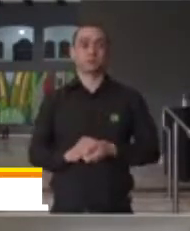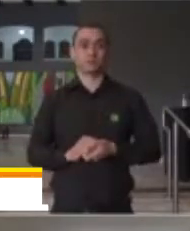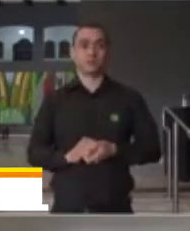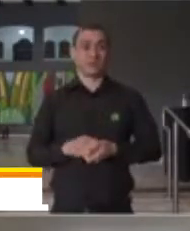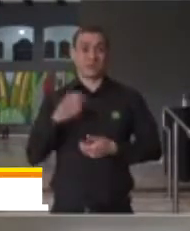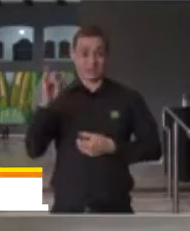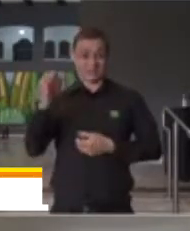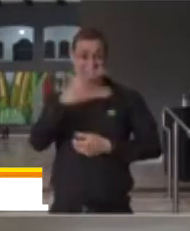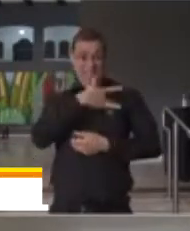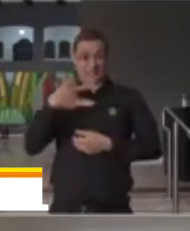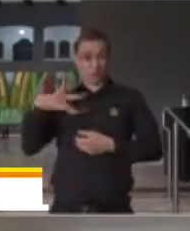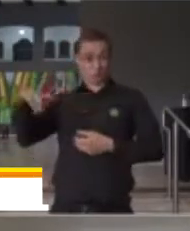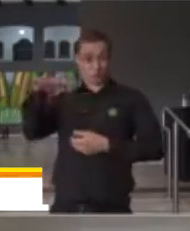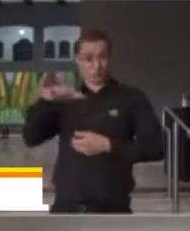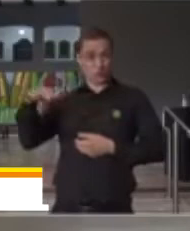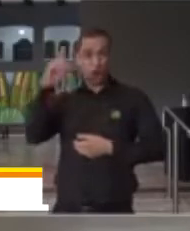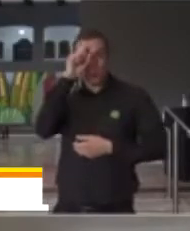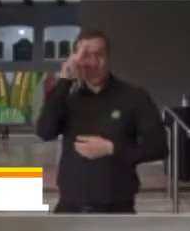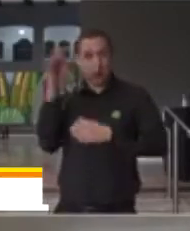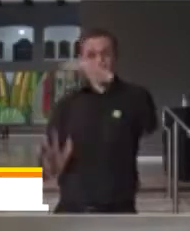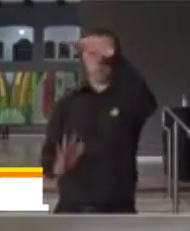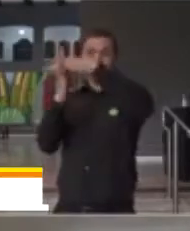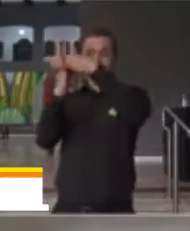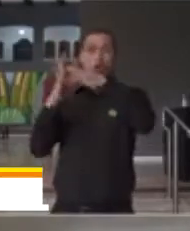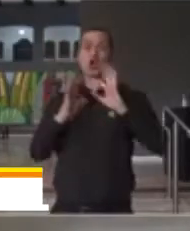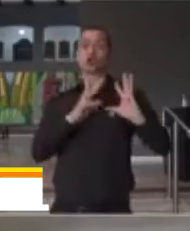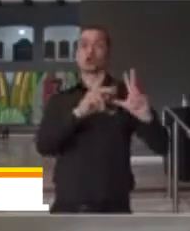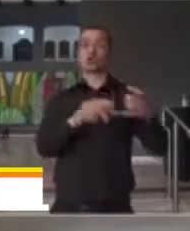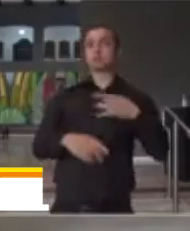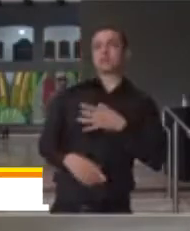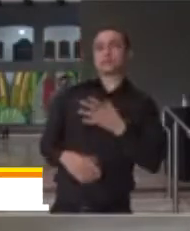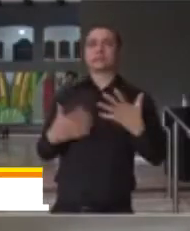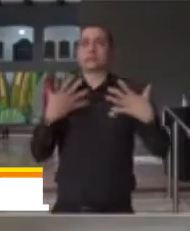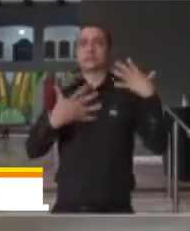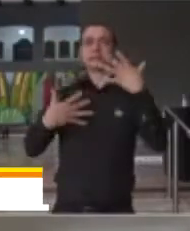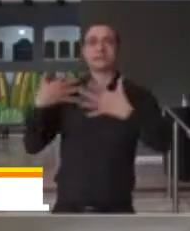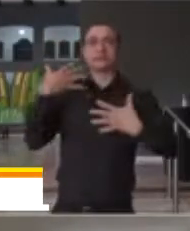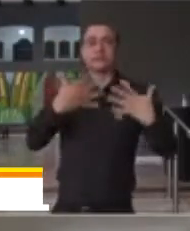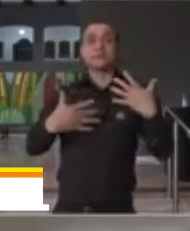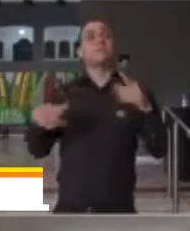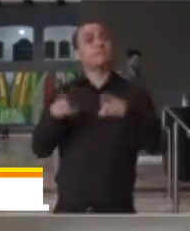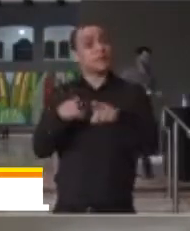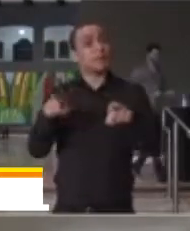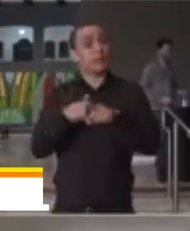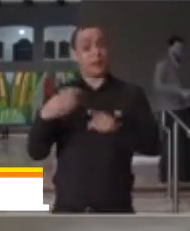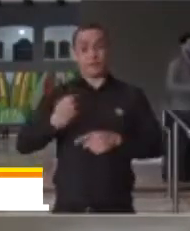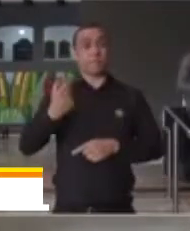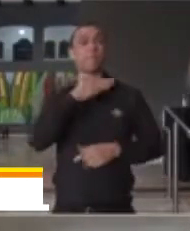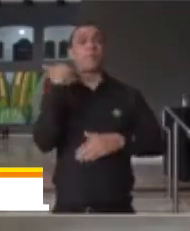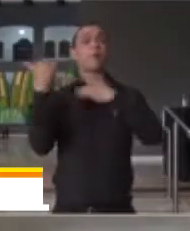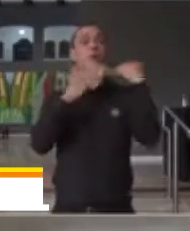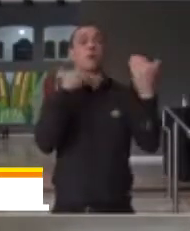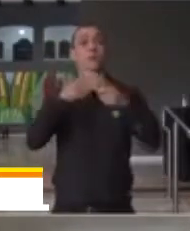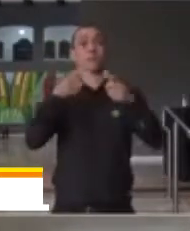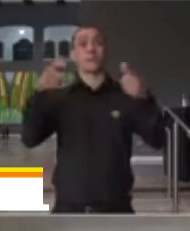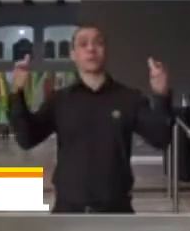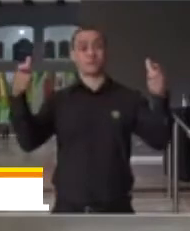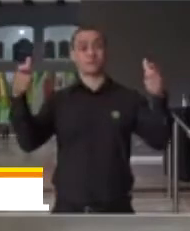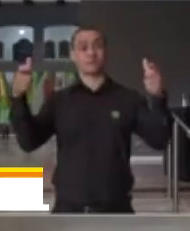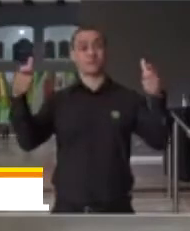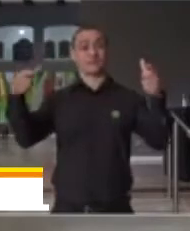o colapso da saúde aumenta o medo a insegurança e também o número de mortes